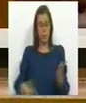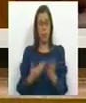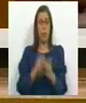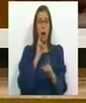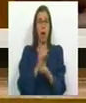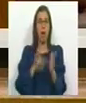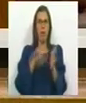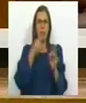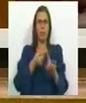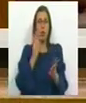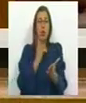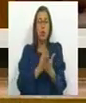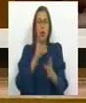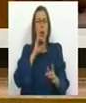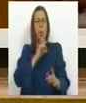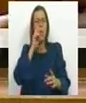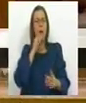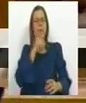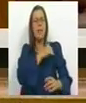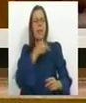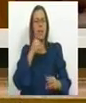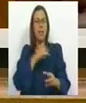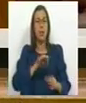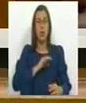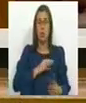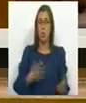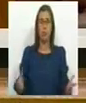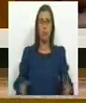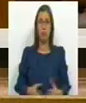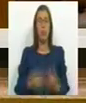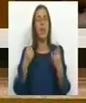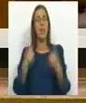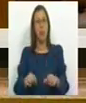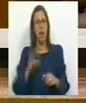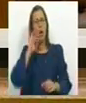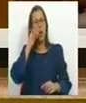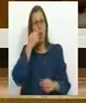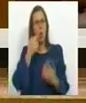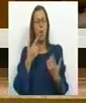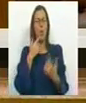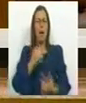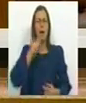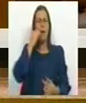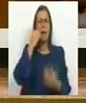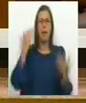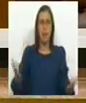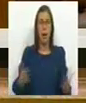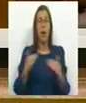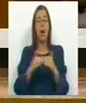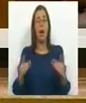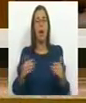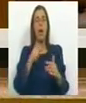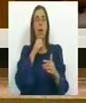proposta não se fica pelo injustificado sacrifício dos senhorios. Tem igualmente consequências muito graves ao nível